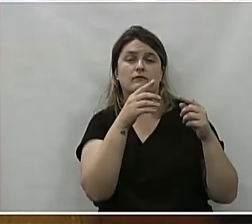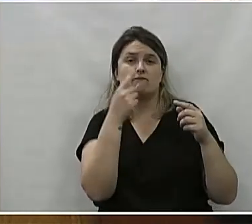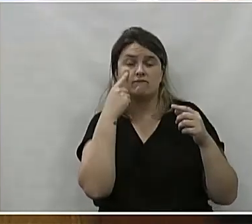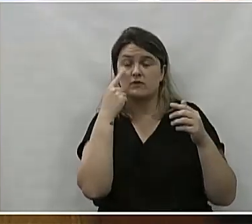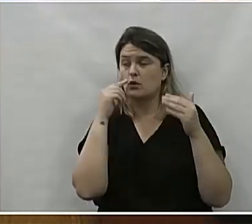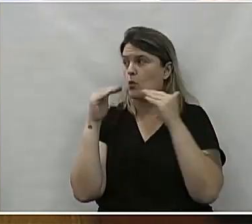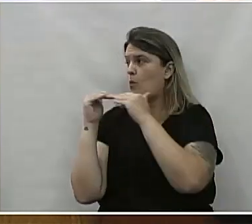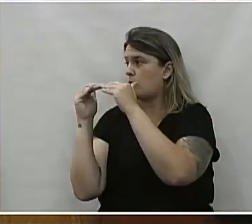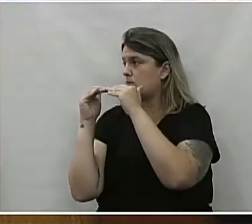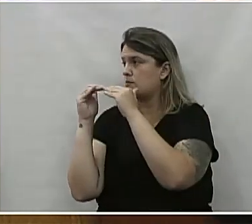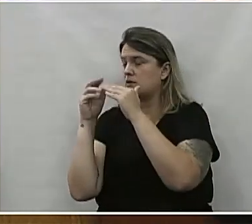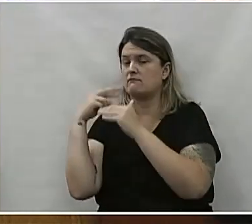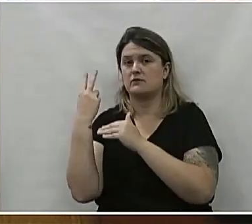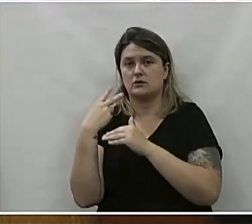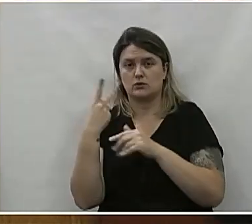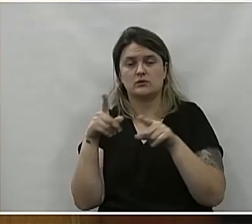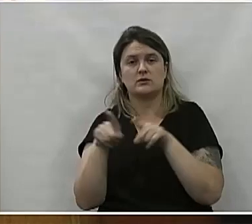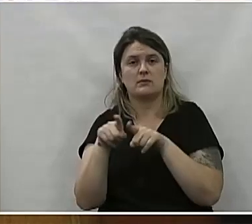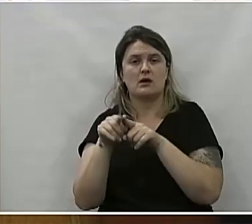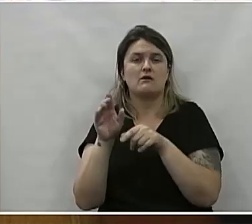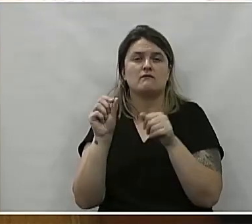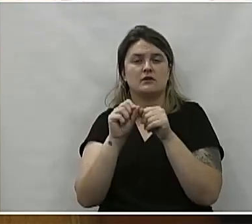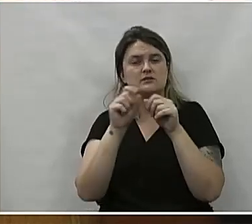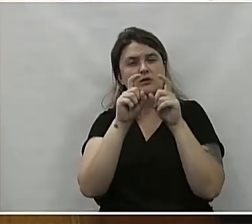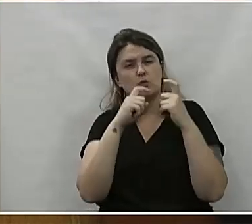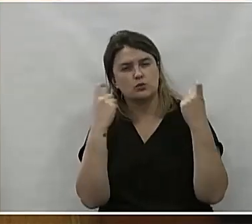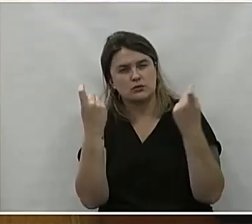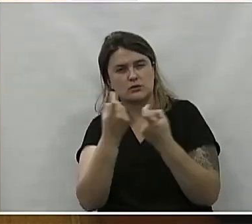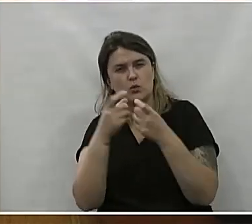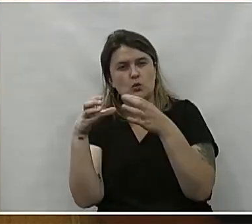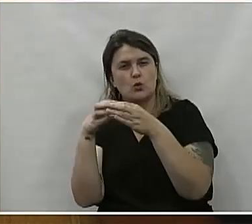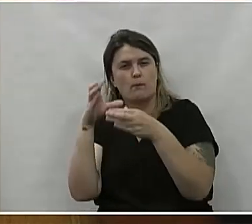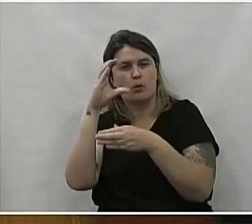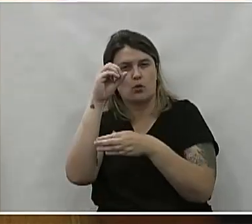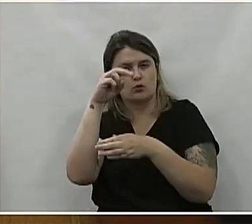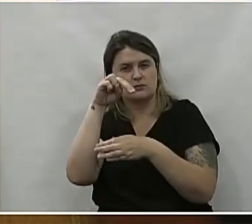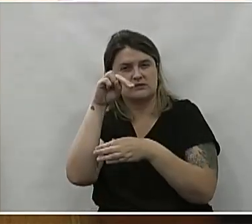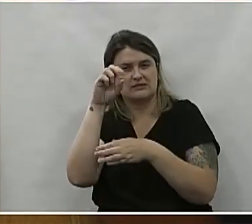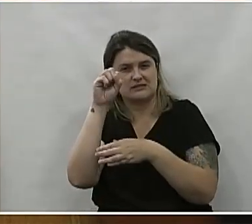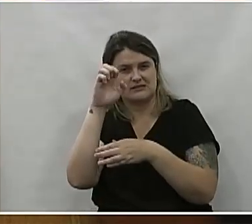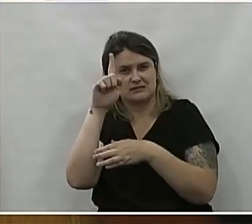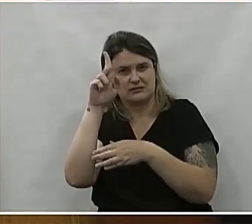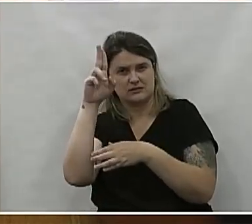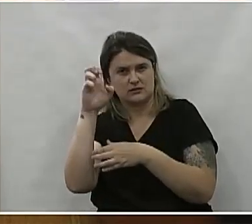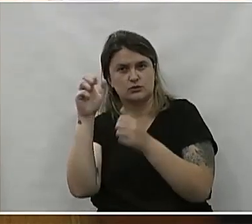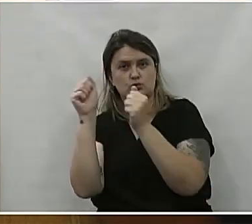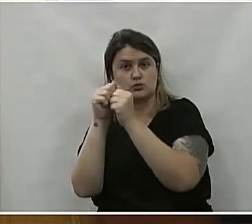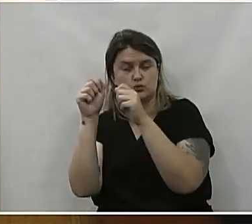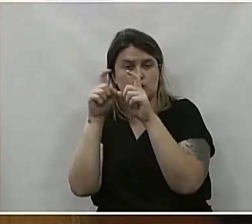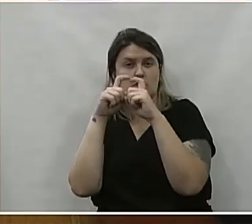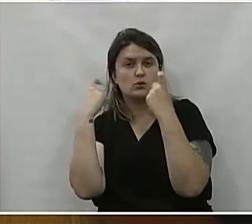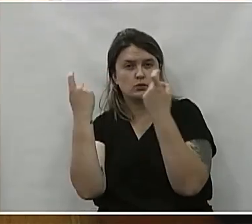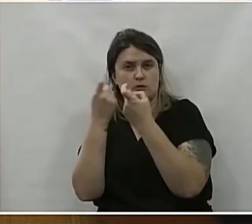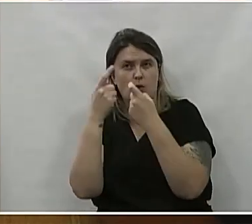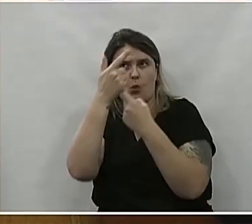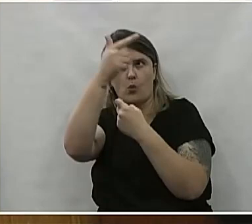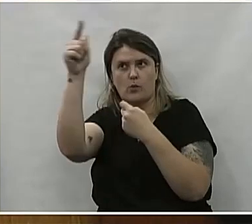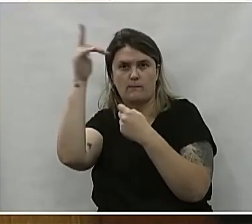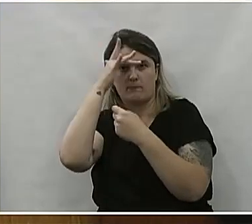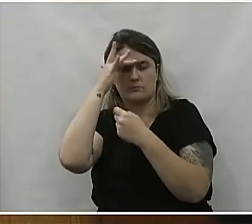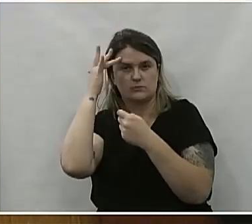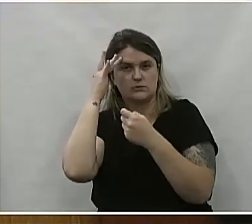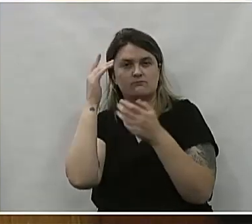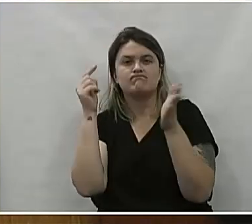dos vereadores Após terem participado De reuniões do CONSEG E a associação dos moradores Convergem no mesmo sentido De que a